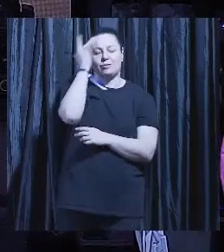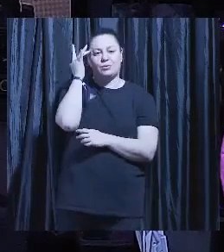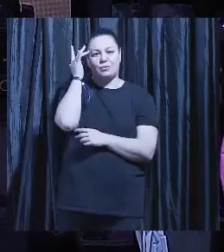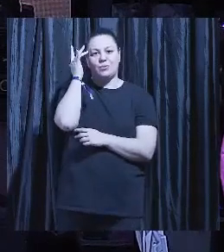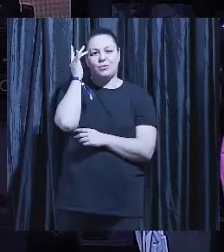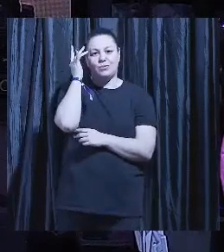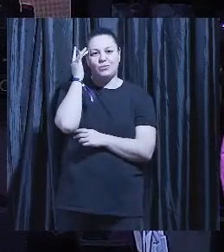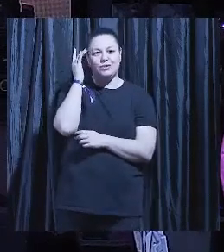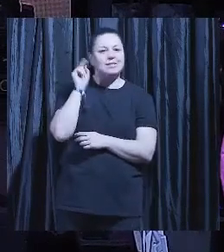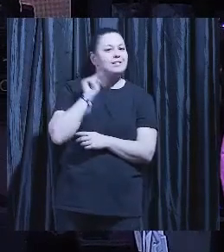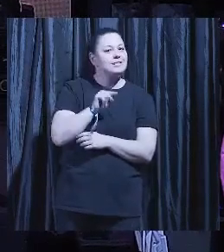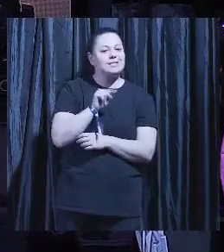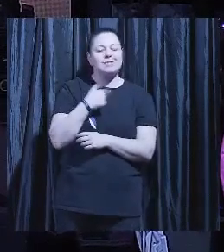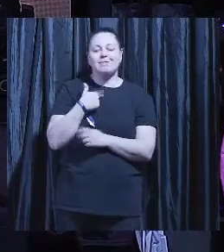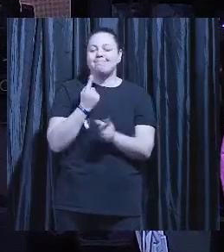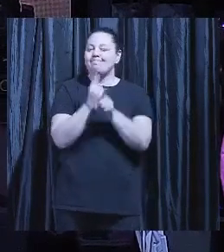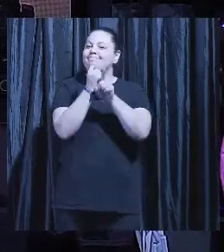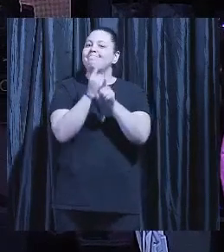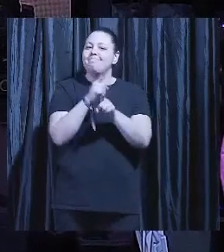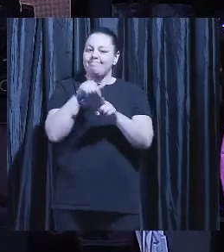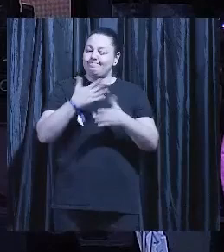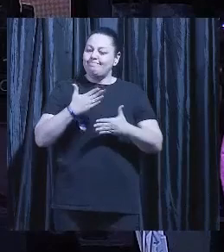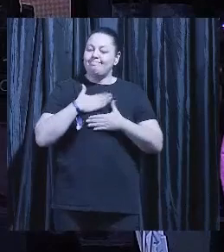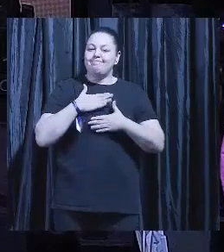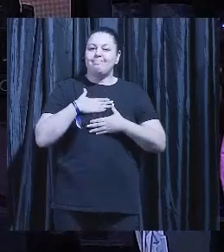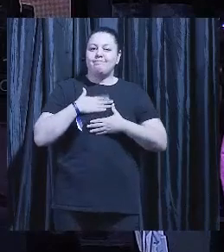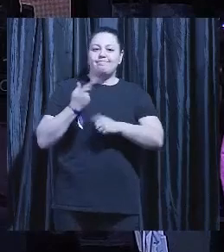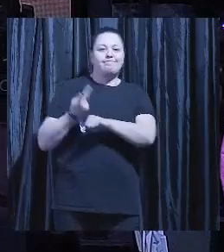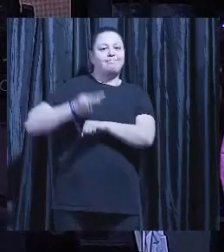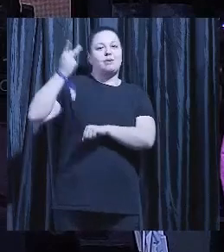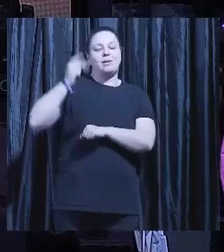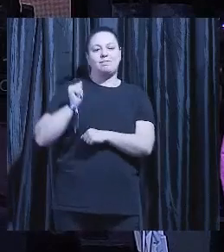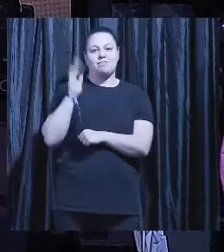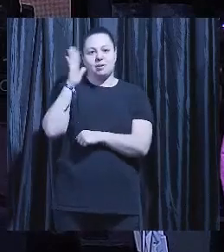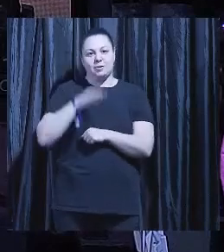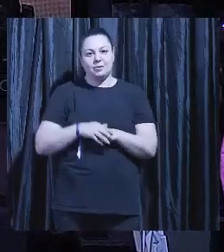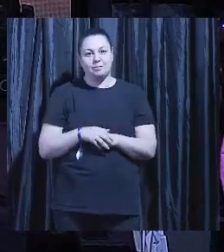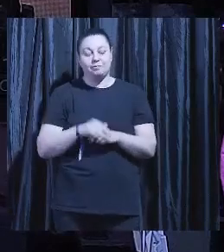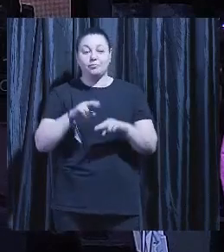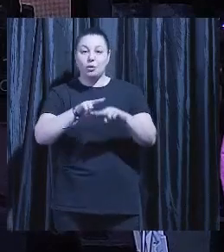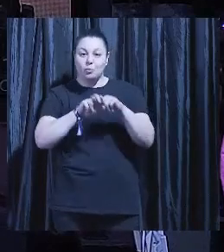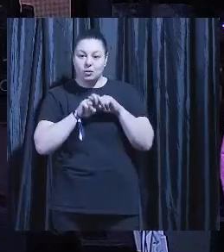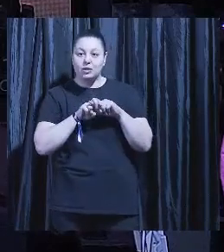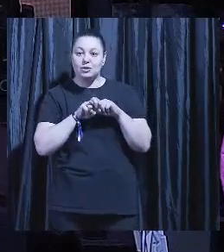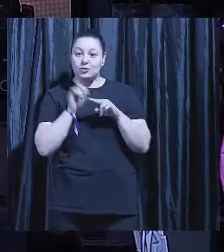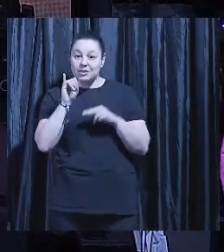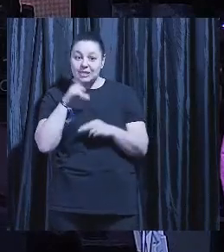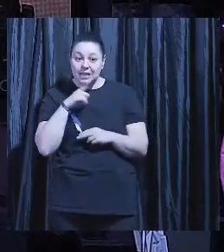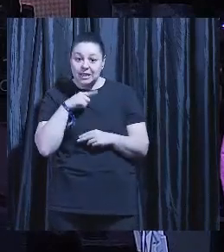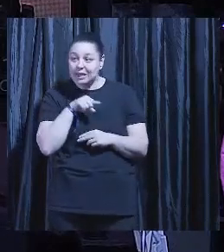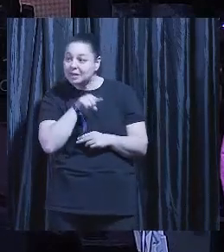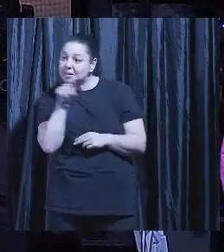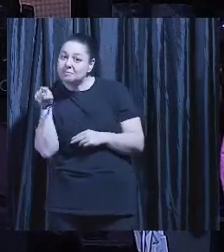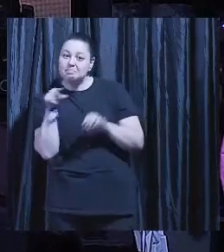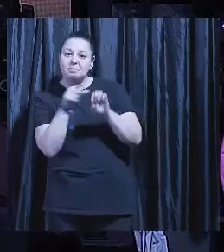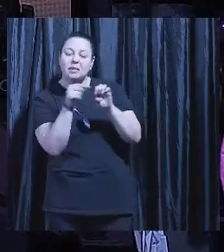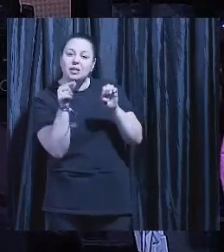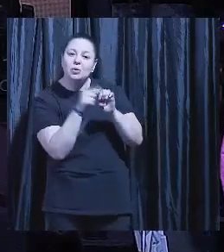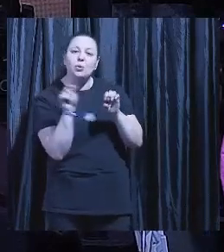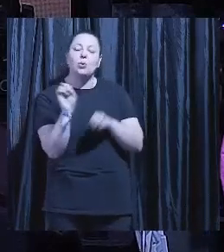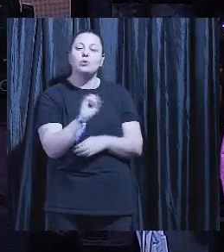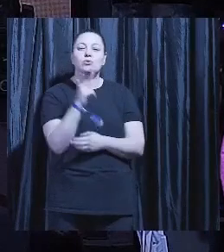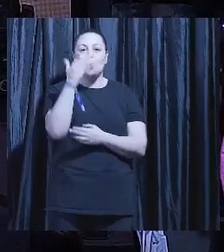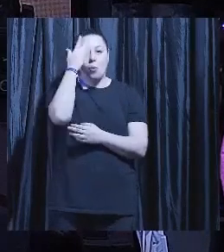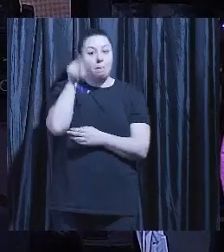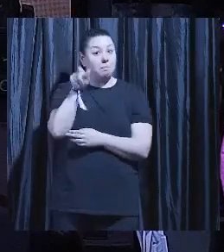o nosso maior Oscar. Então, eu falo para vocês, eu não sei se tem empreendedores nessa sala, ou se tem pessoas